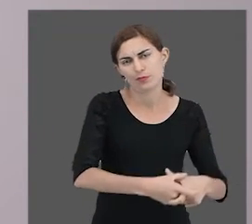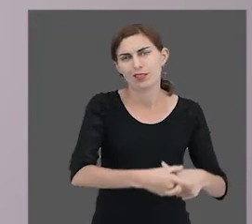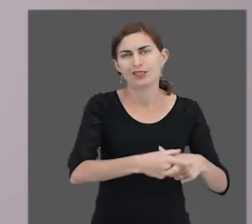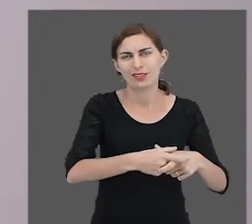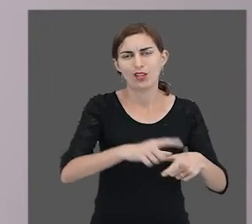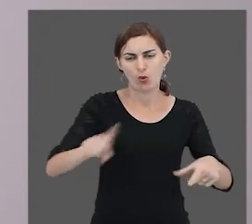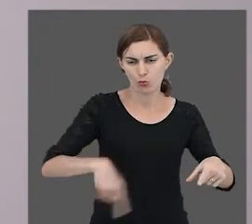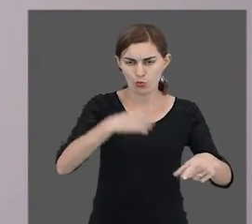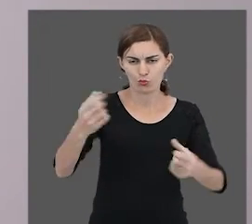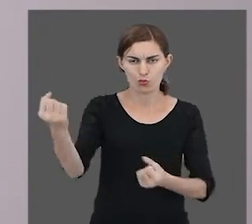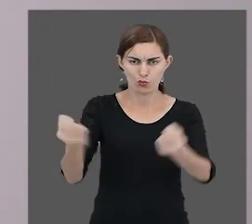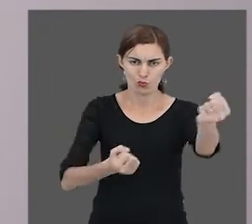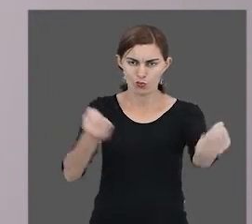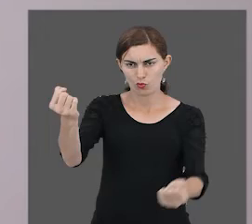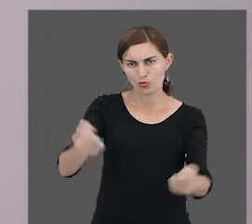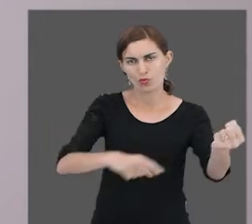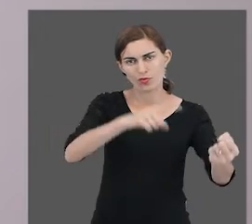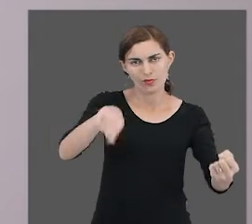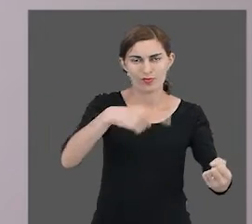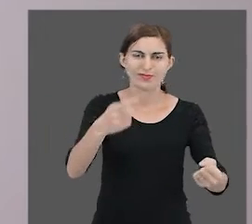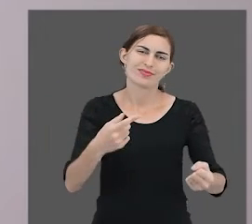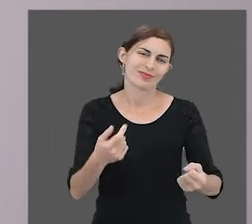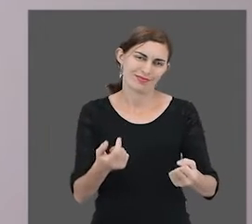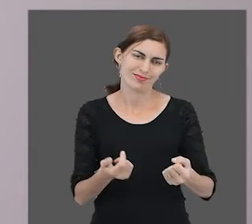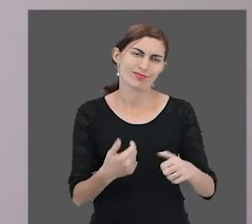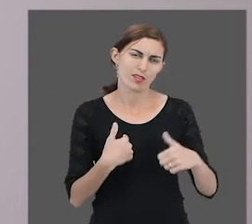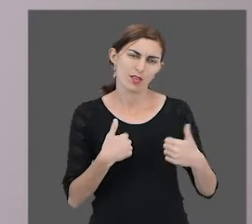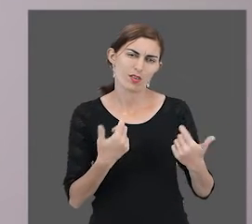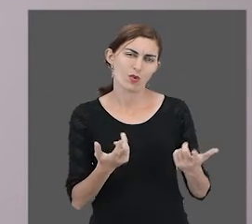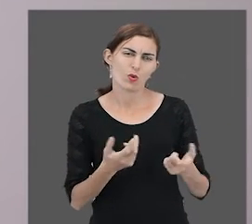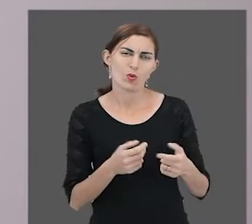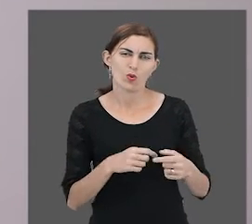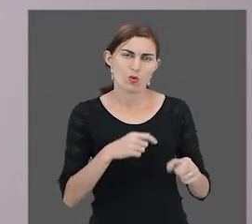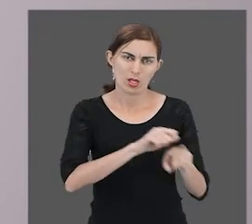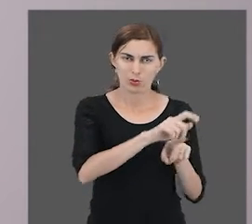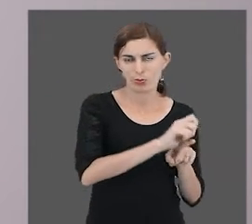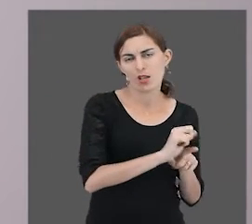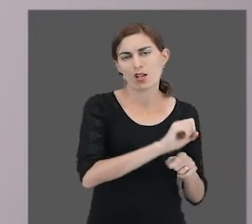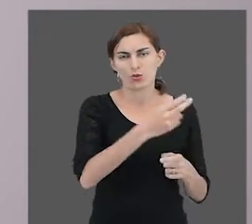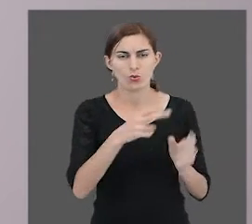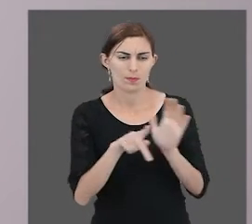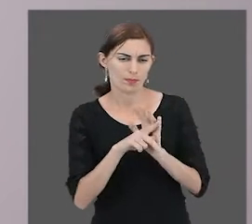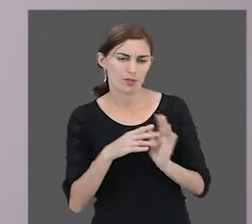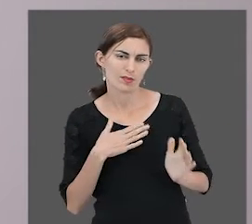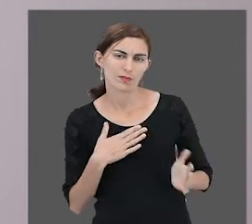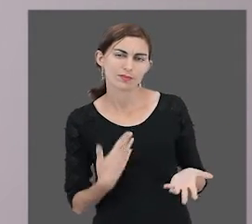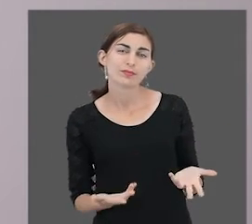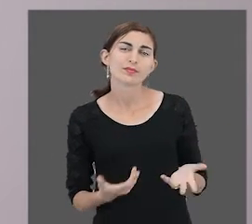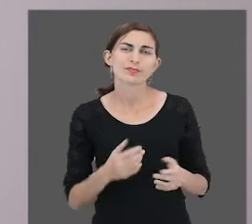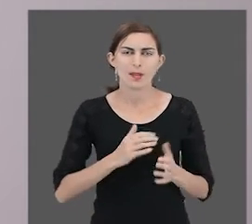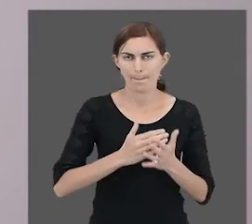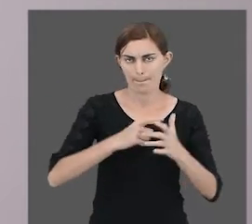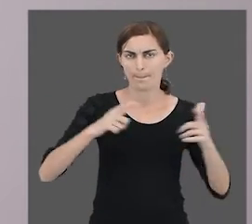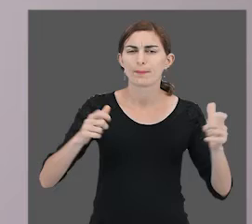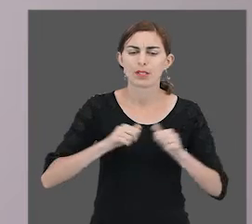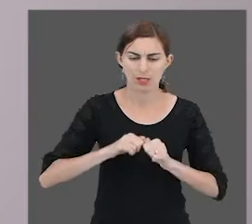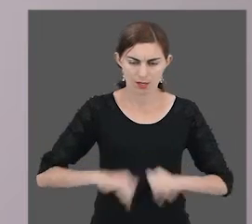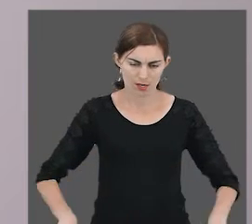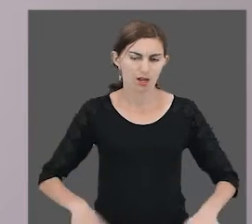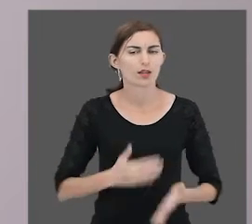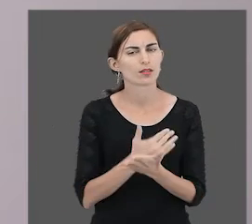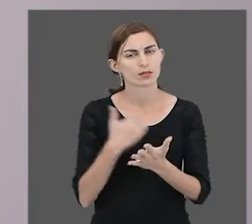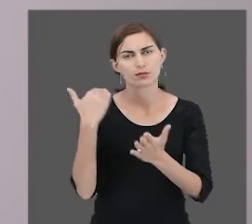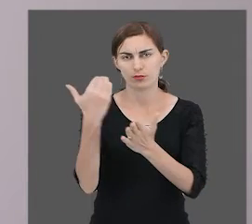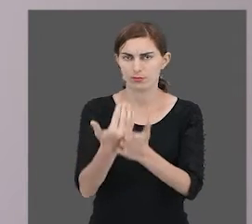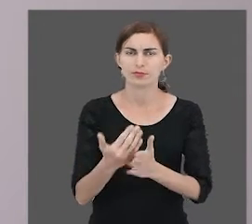a quilometragem rodada por aquele serviço terceirizado ou pelo meu veículo, ele vai ser maior. Aí, por conta